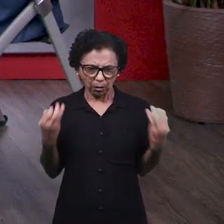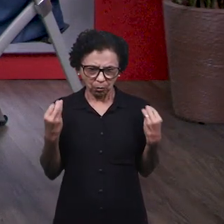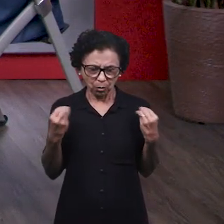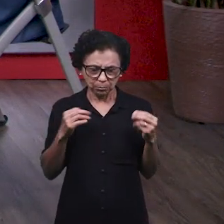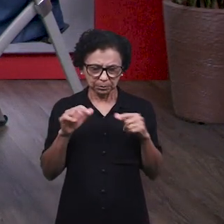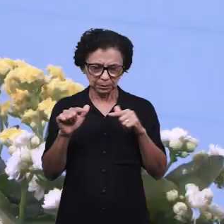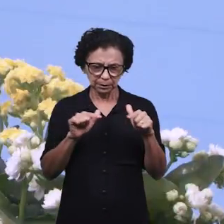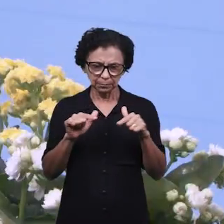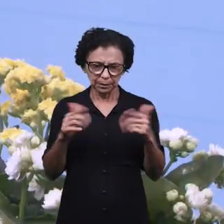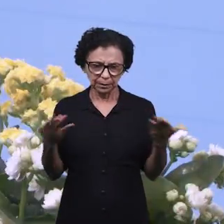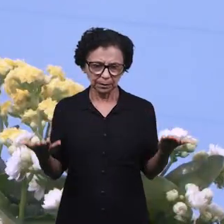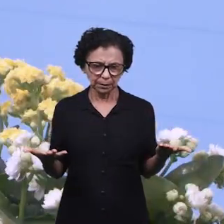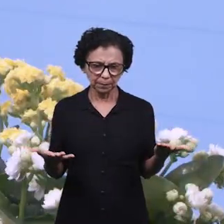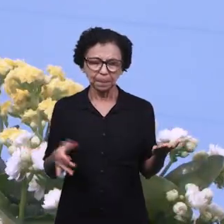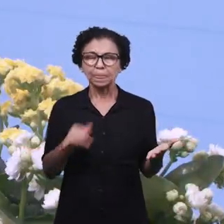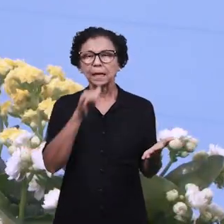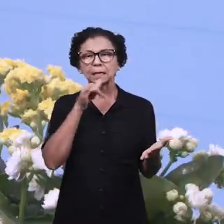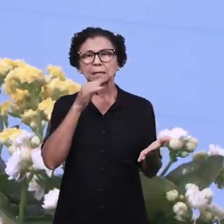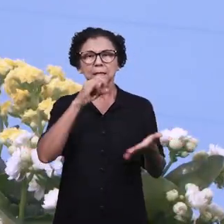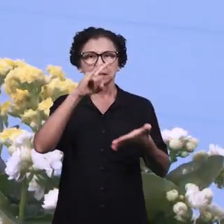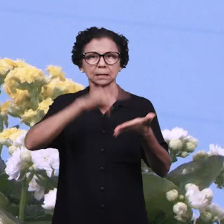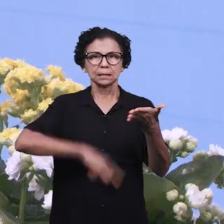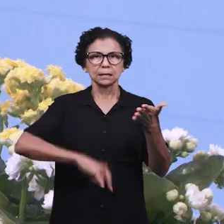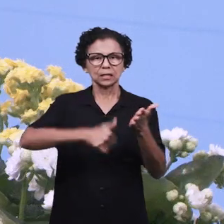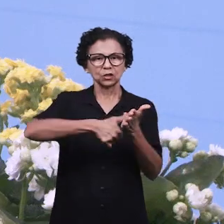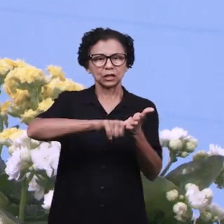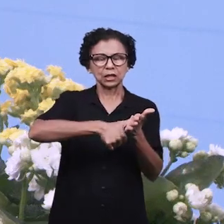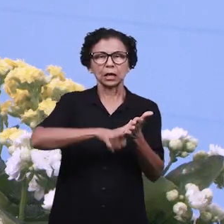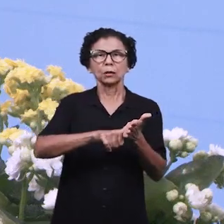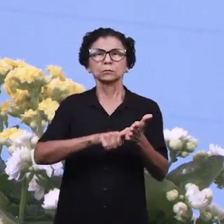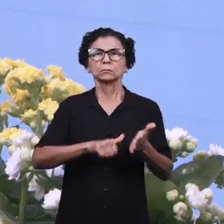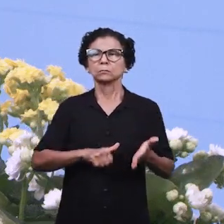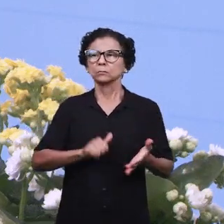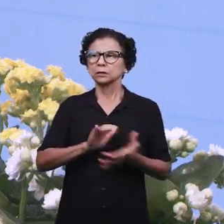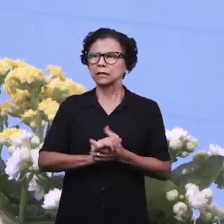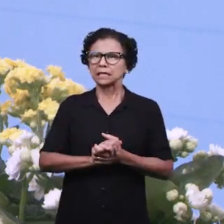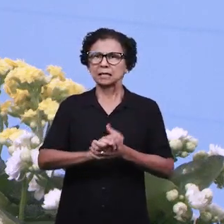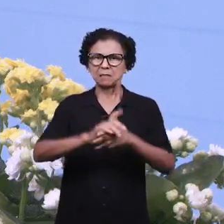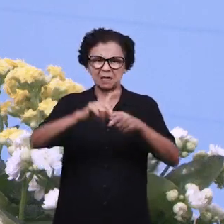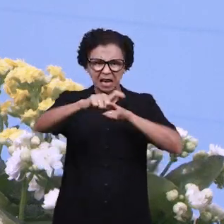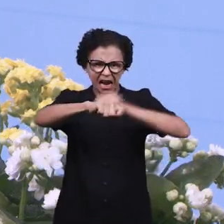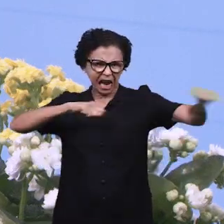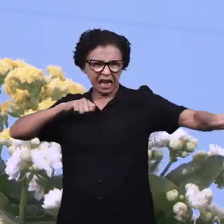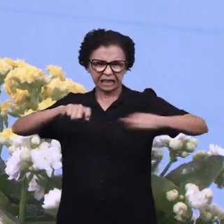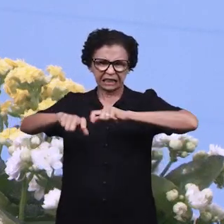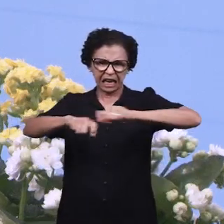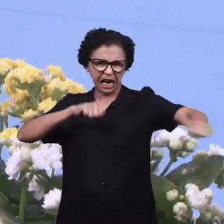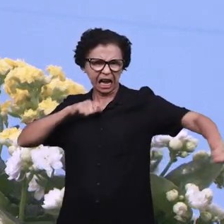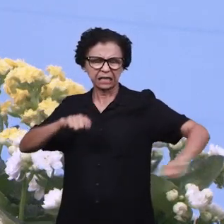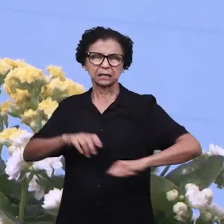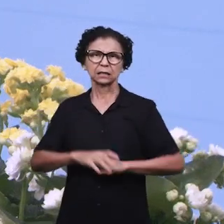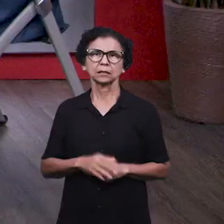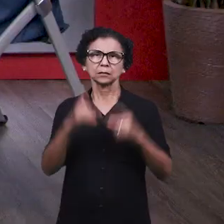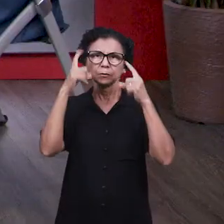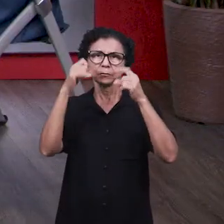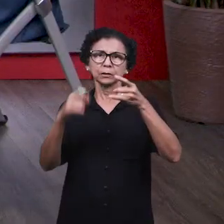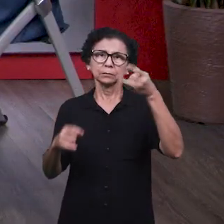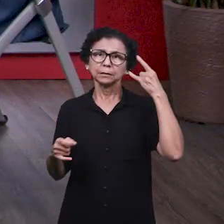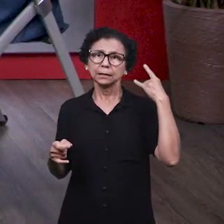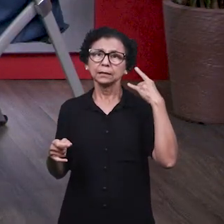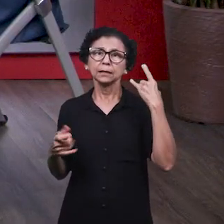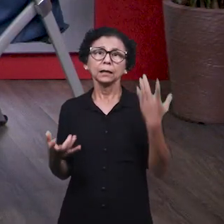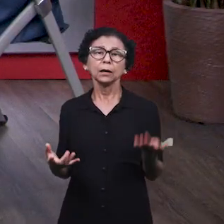a certidão de casamento ou uma identidade ou o que você tiver, o camarada rasga com raiva, é uma É violência um tipo de patrimonial. violência também.